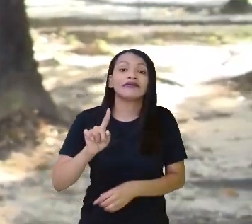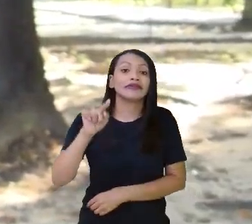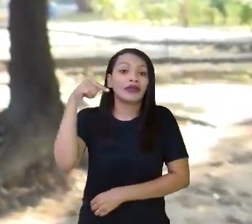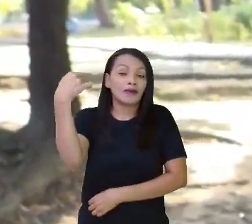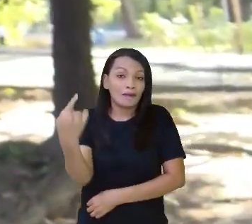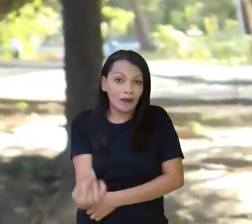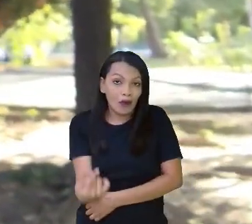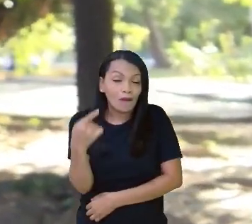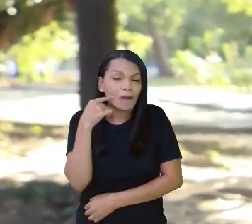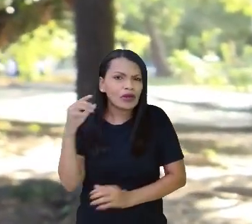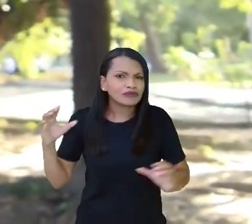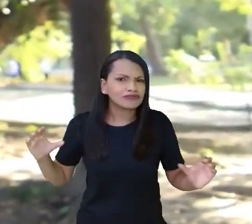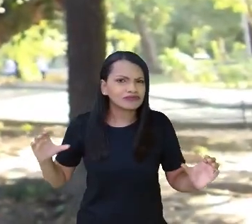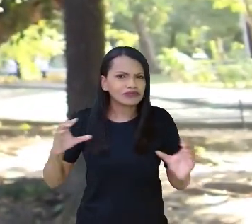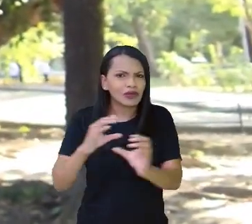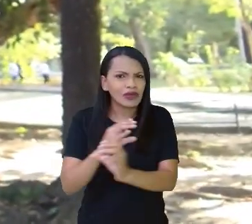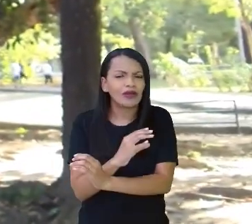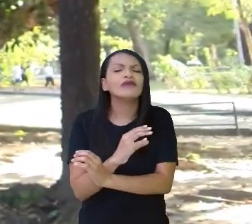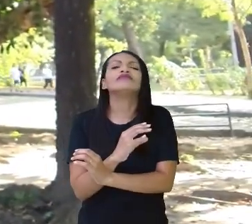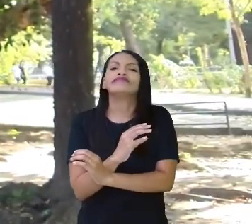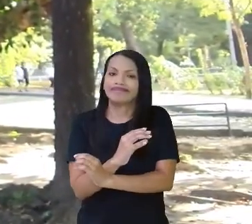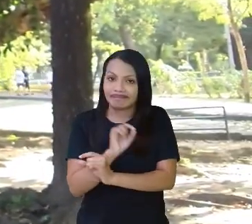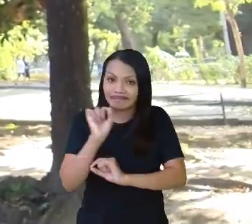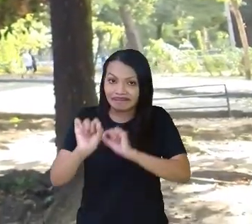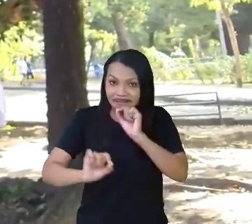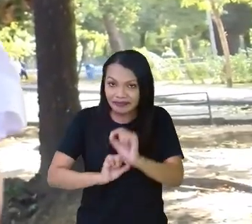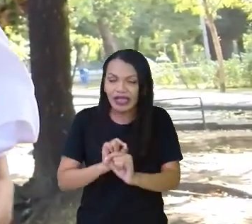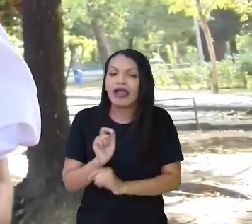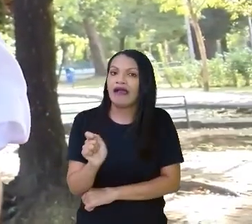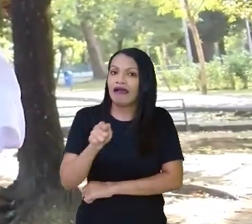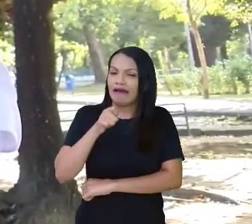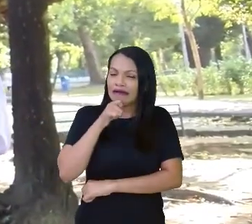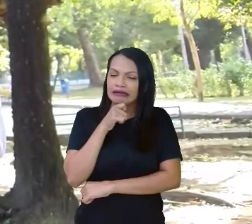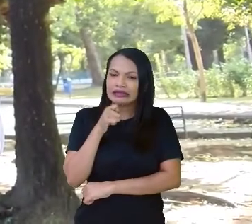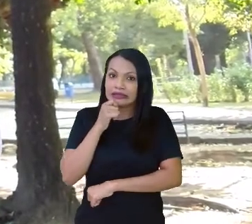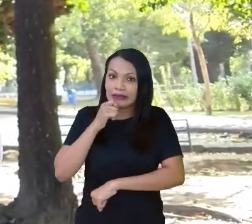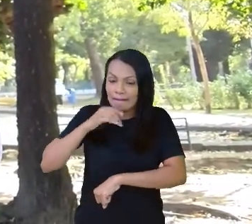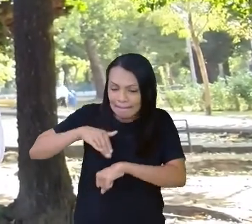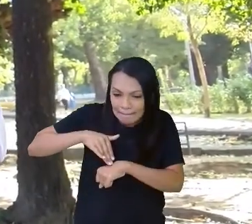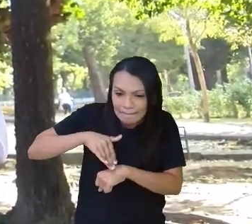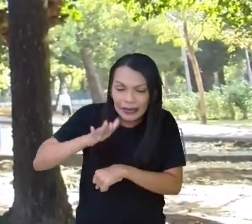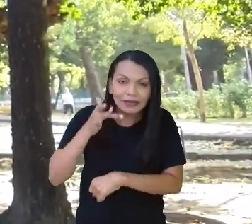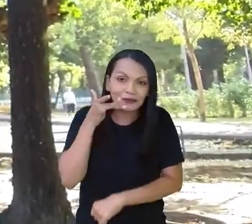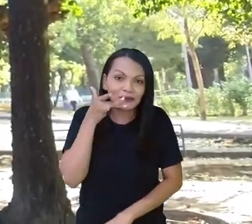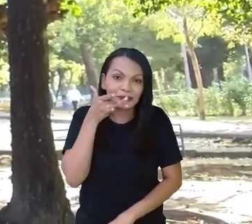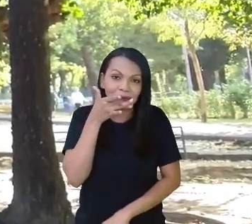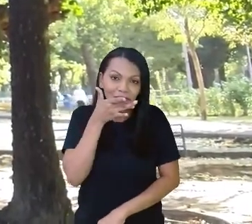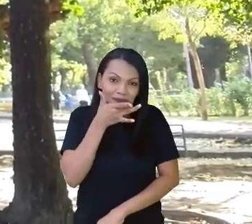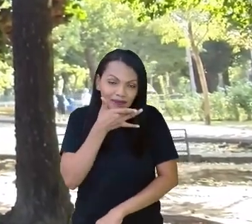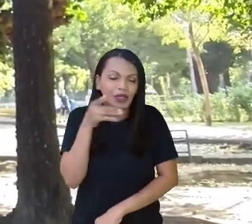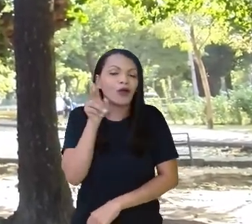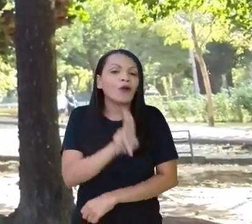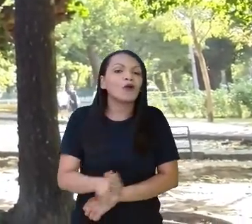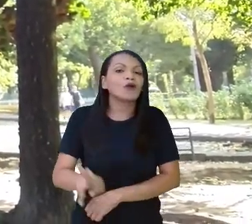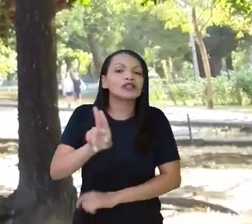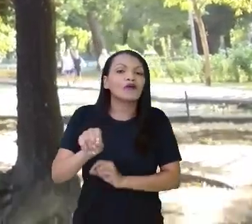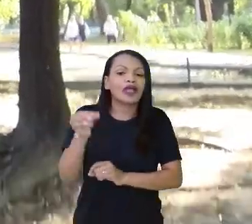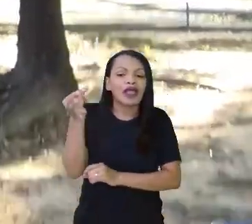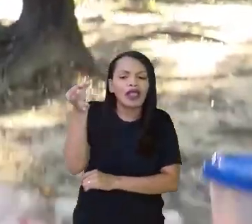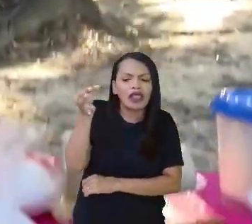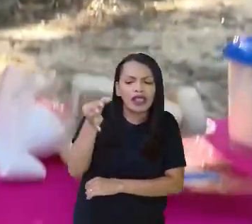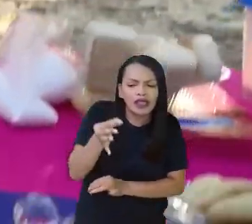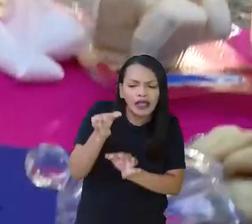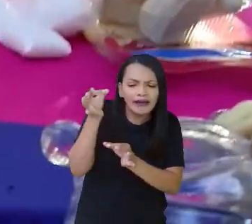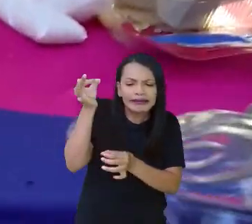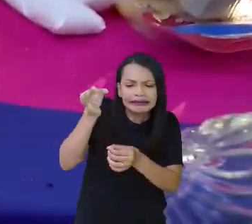para fechar, para ficar ainda mais gostoso, eu vou utilizar esses canudinhos. E